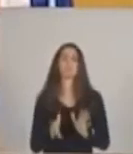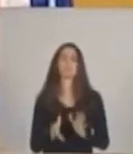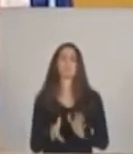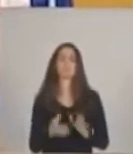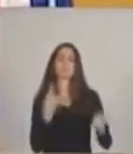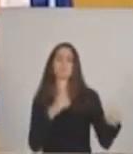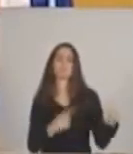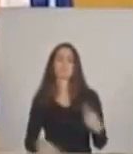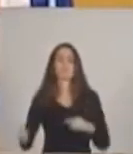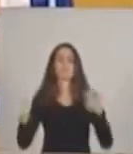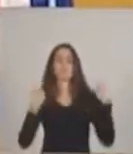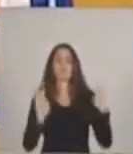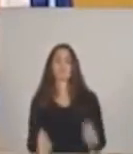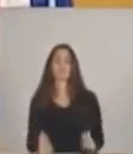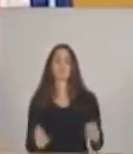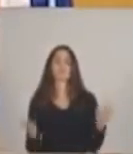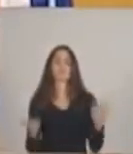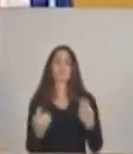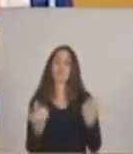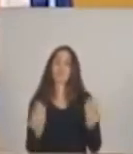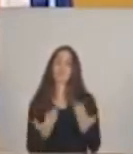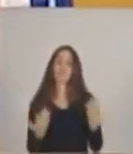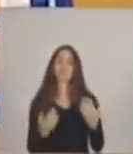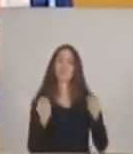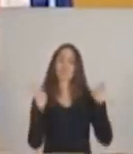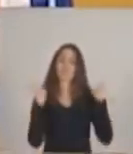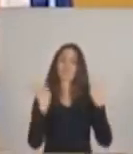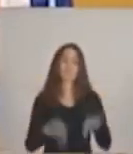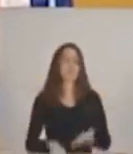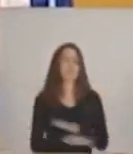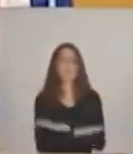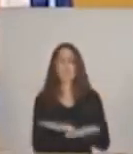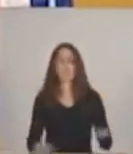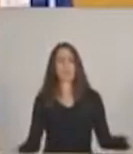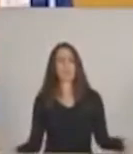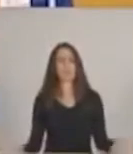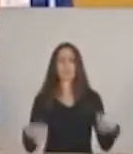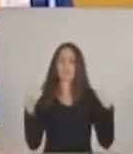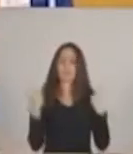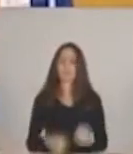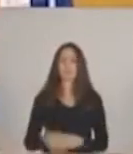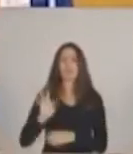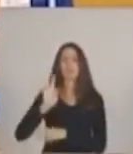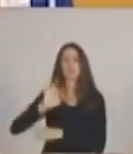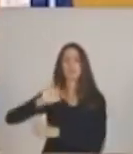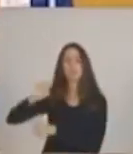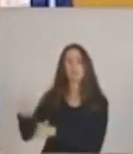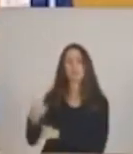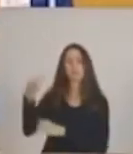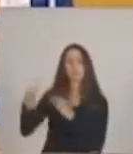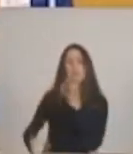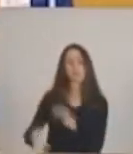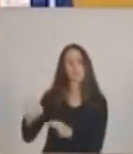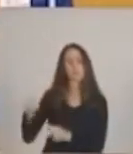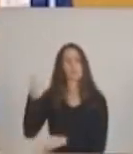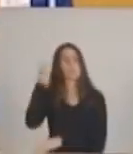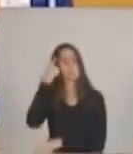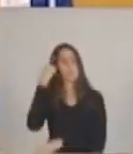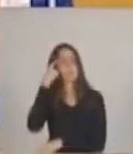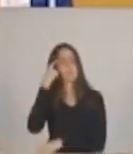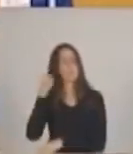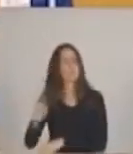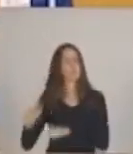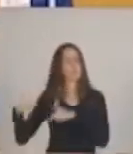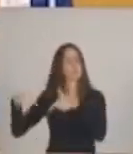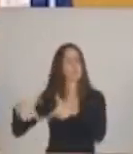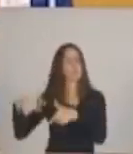tema, mas agora está na hora de encerrarmos, está na hora do Tribunal de Justiça, né, rever a sua posição, porque de